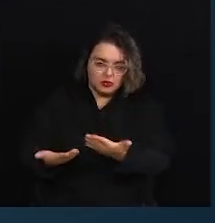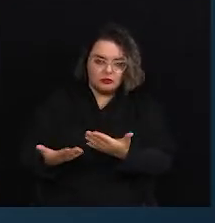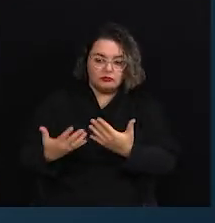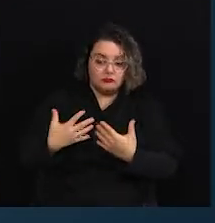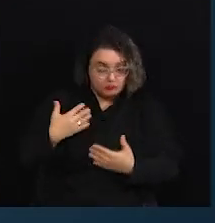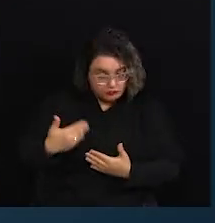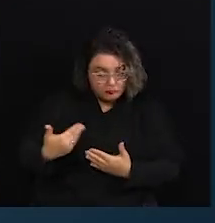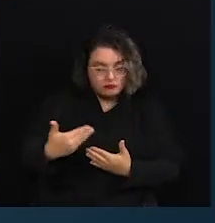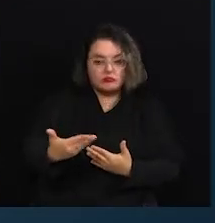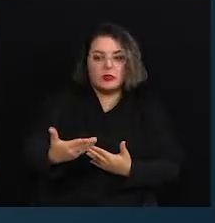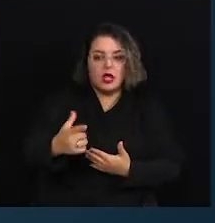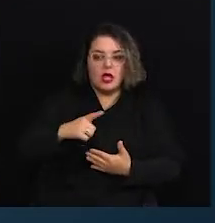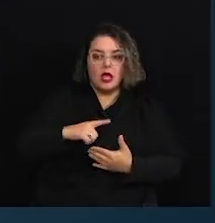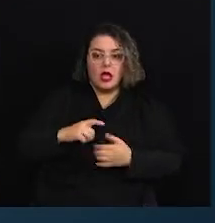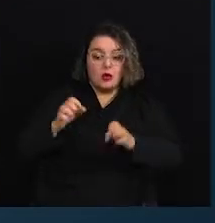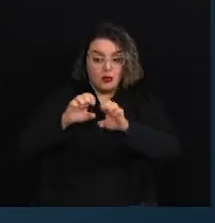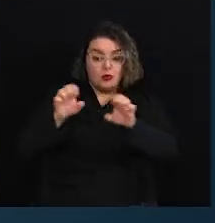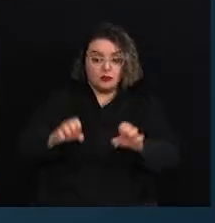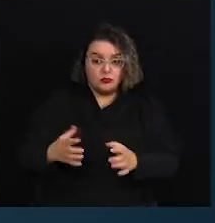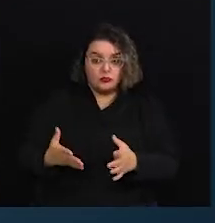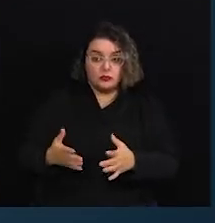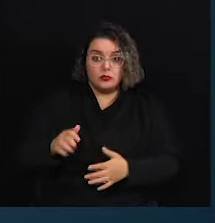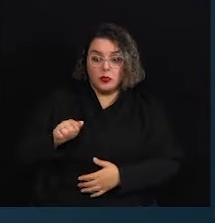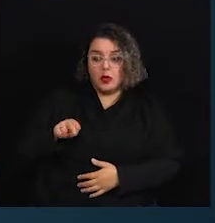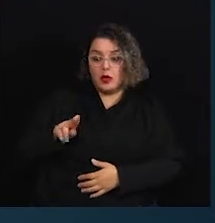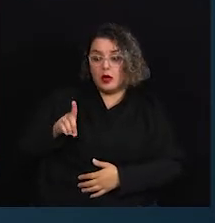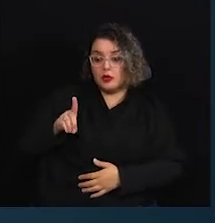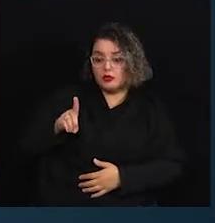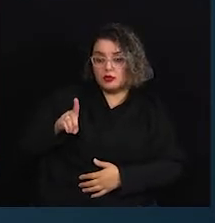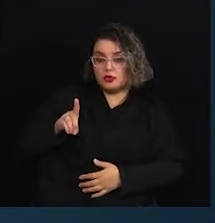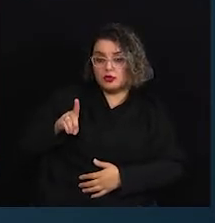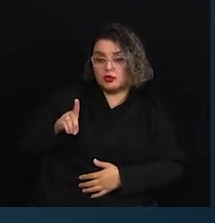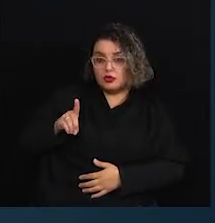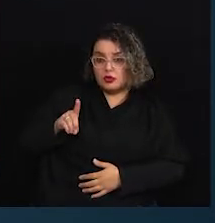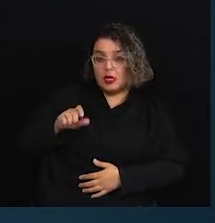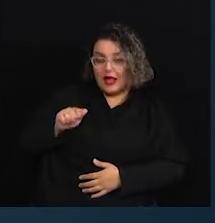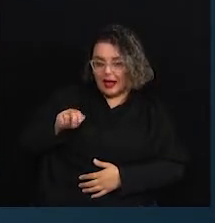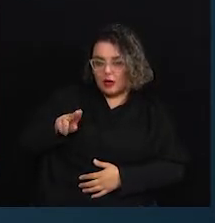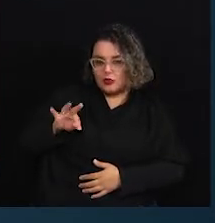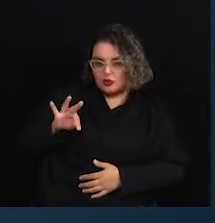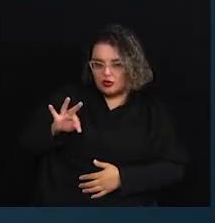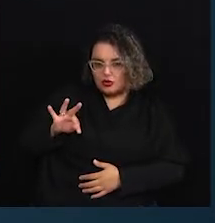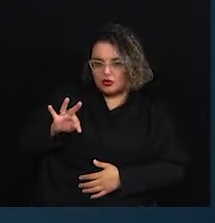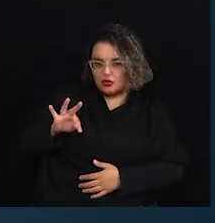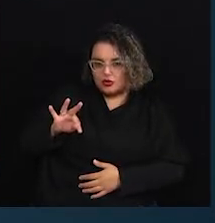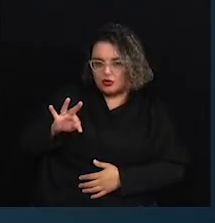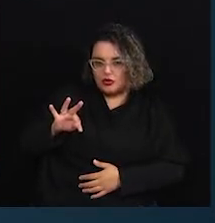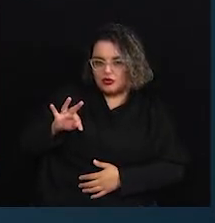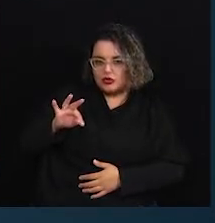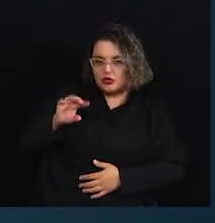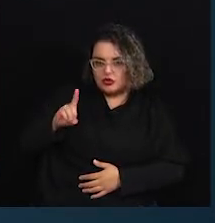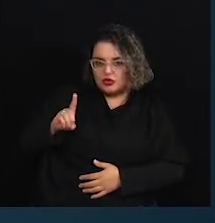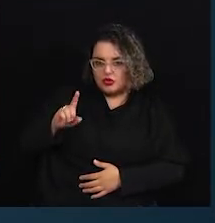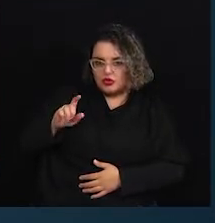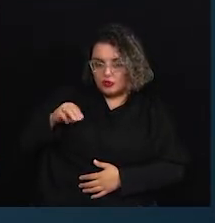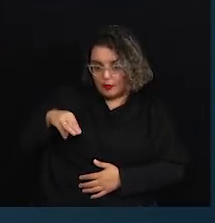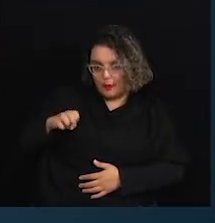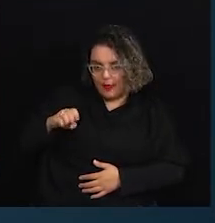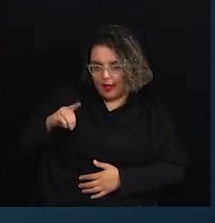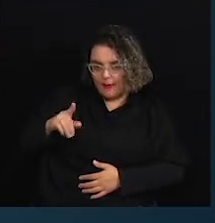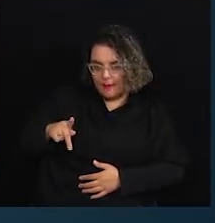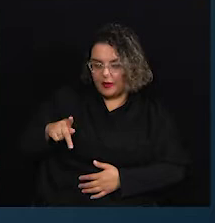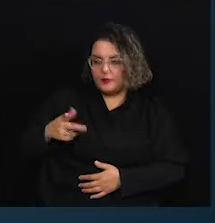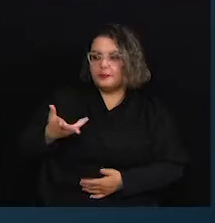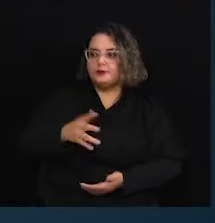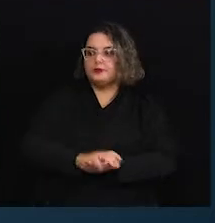Então, apesar de eu ter um processo estruturado no roadmap, eu não tinha um processo de comunicação estruturado para os stakeholders da